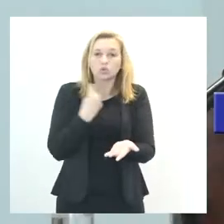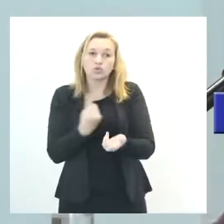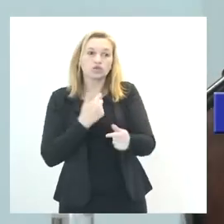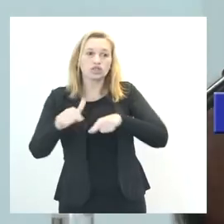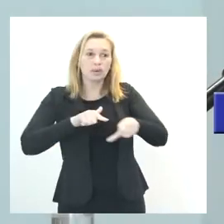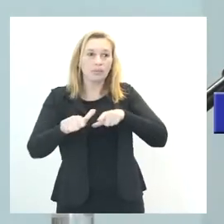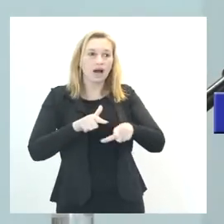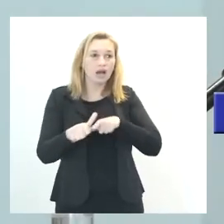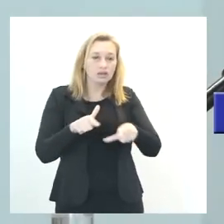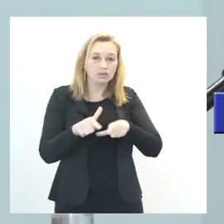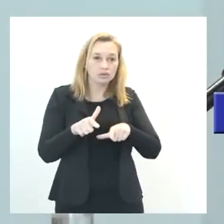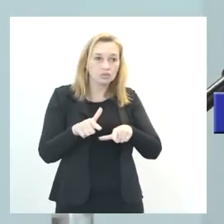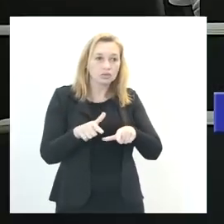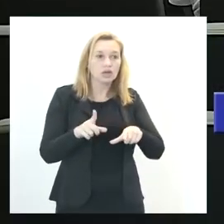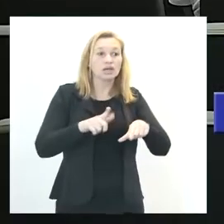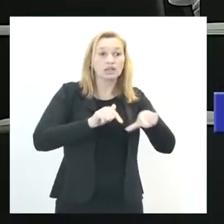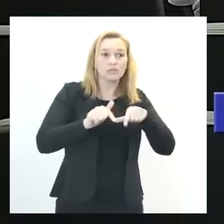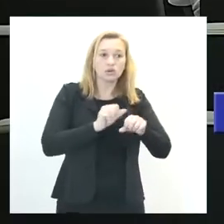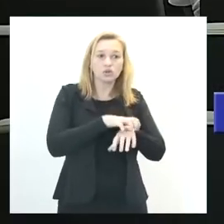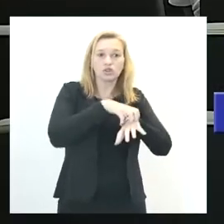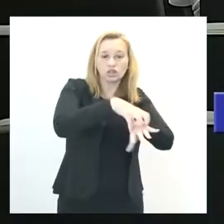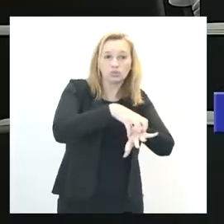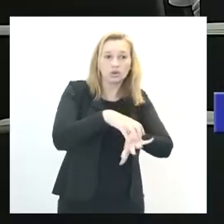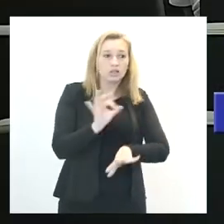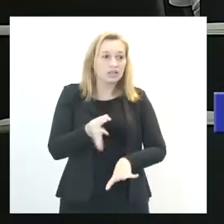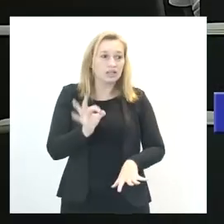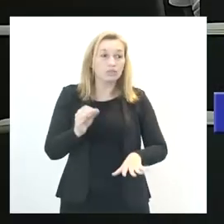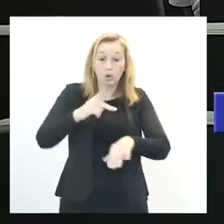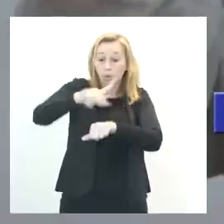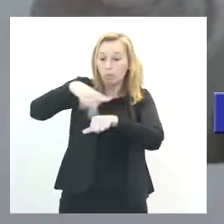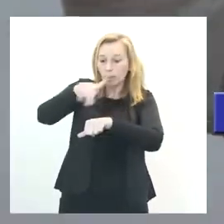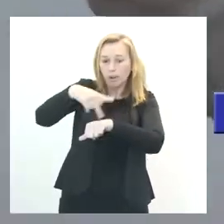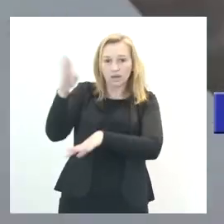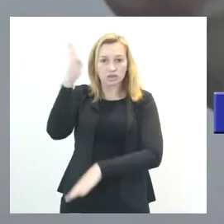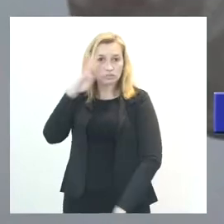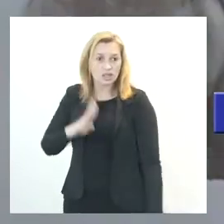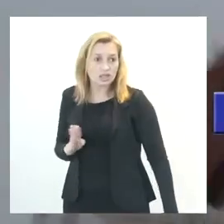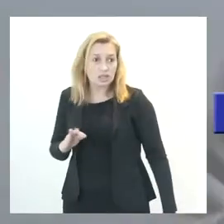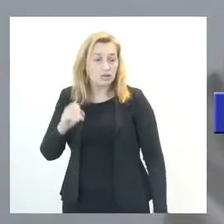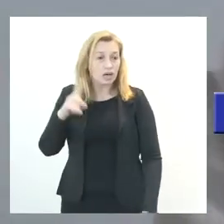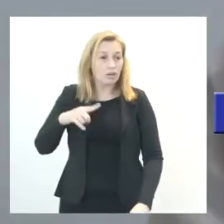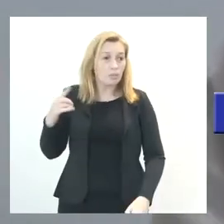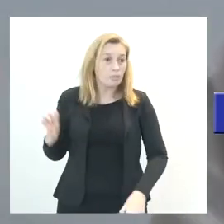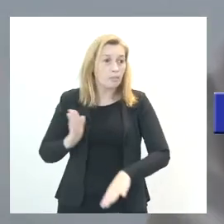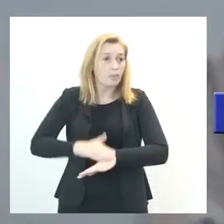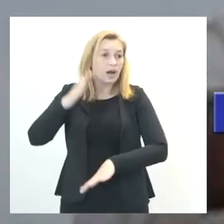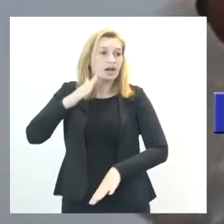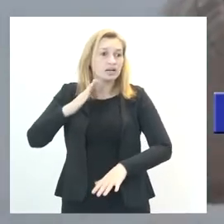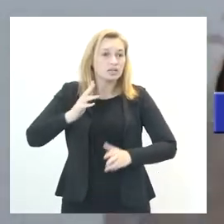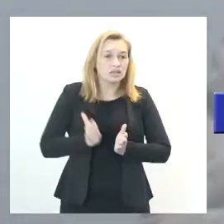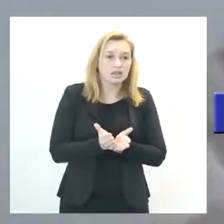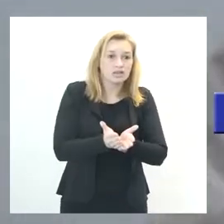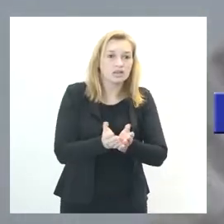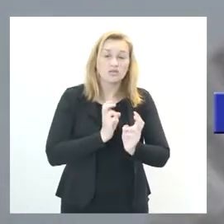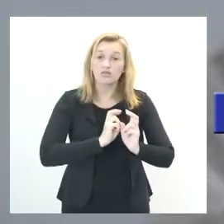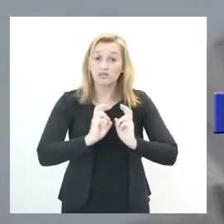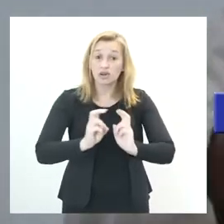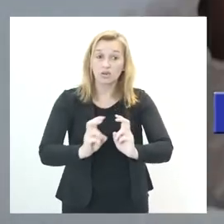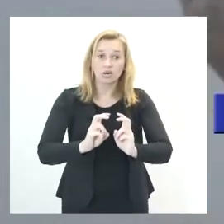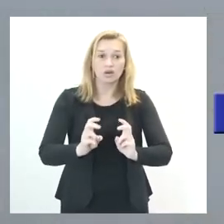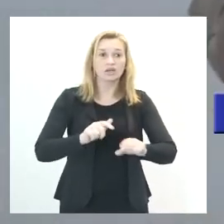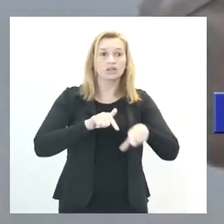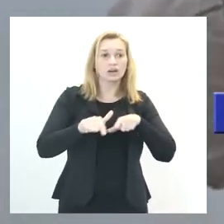ficou trabalho deixou de transporte lamentavelmente o Brasil país que mostra encolheu mandamento a Ferroviária no mundo e a Ferroviária também